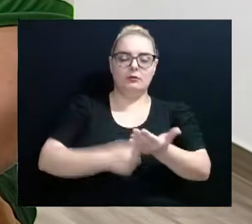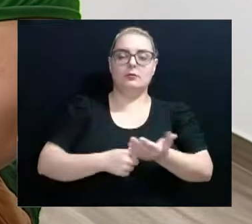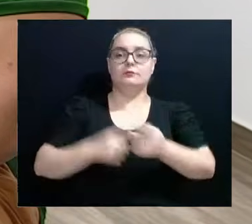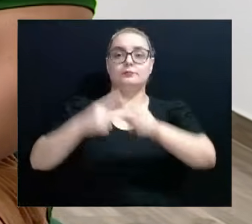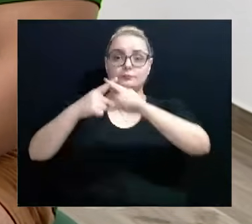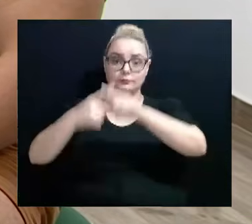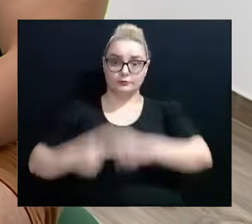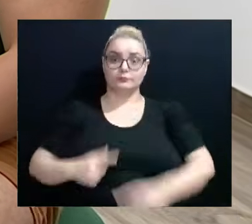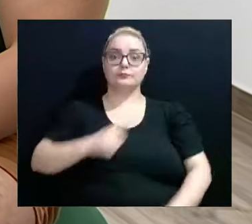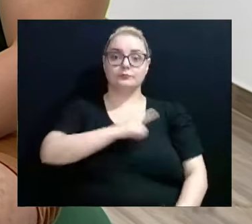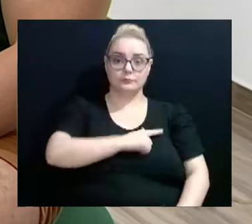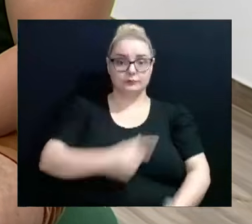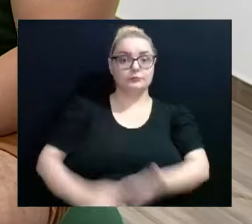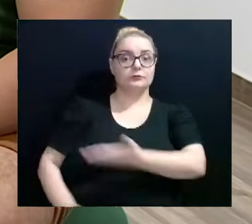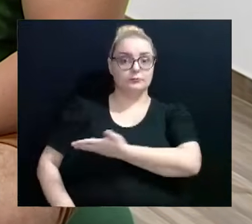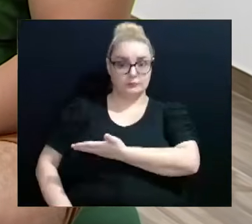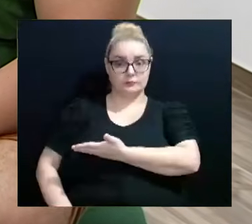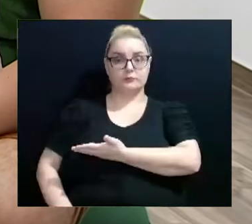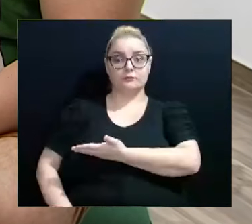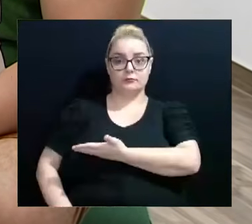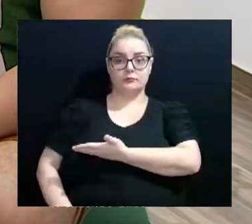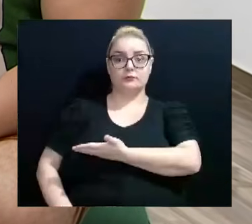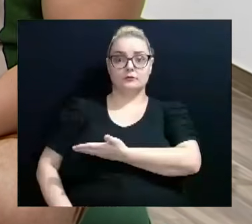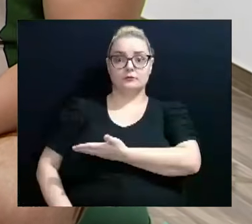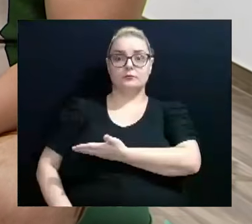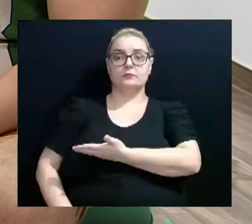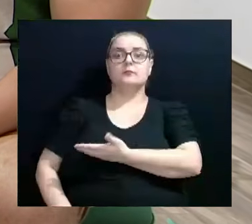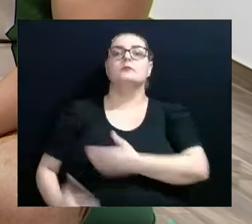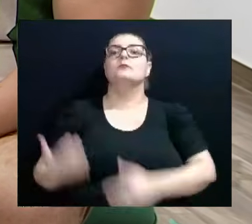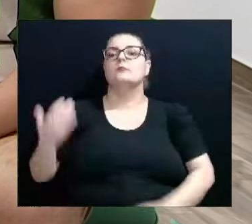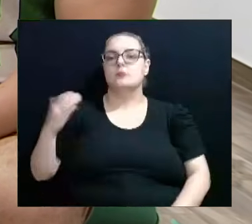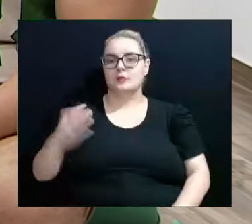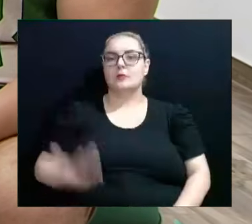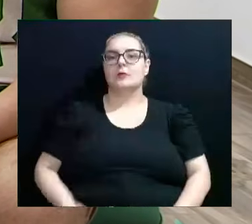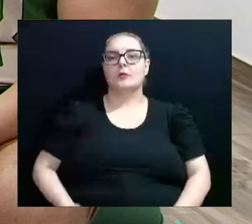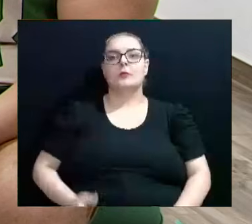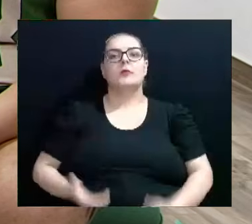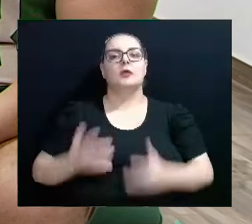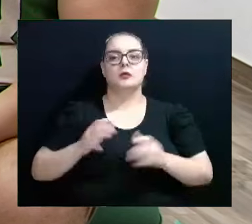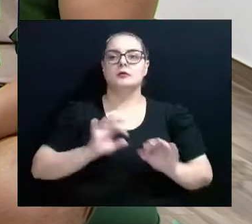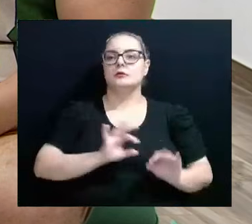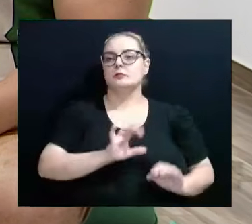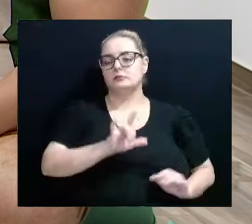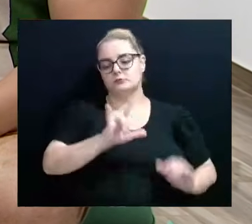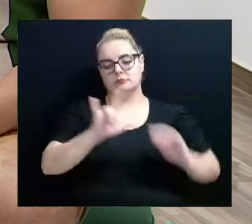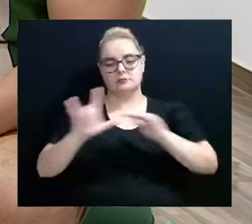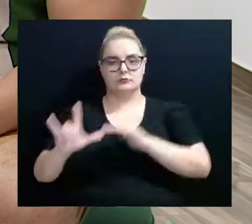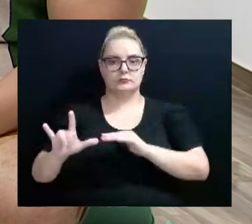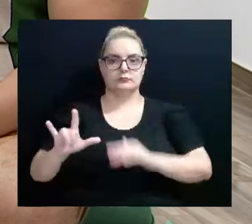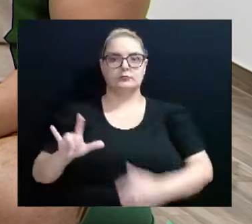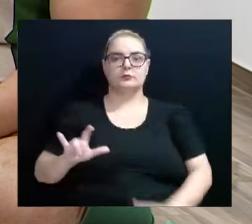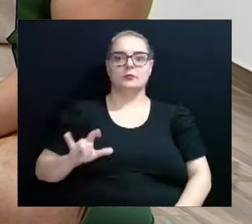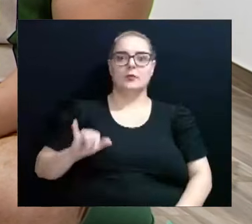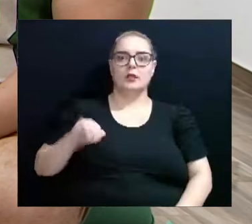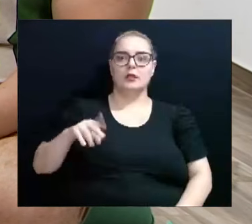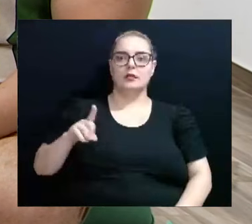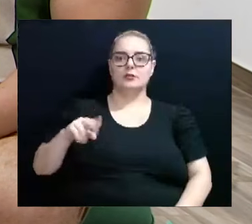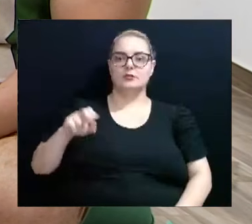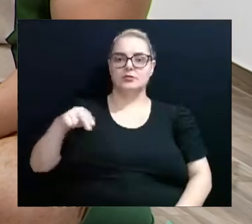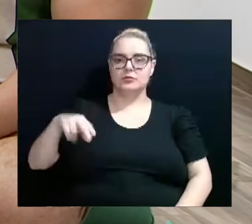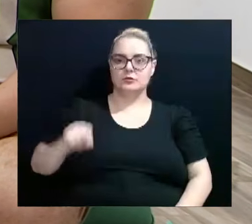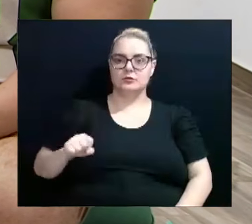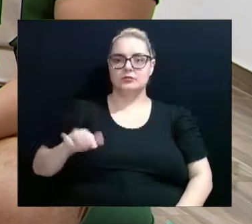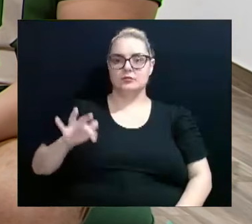das categorias ali de base, quanto os adultos também? Vamos lá. Hoje, o maior contato com nós é através do